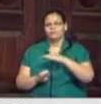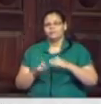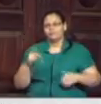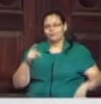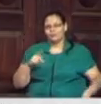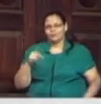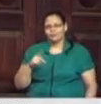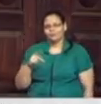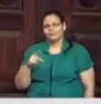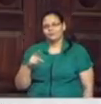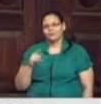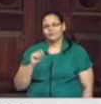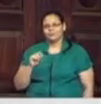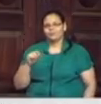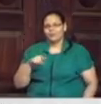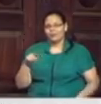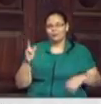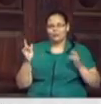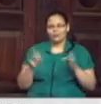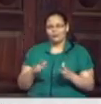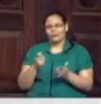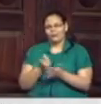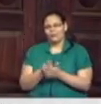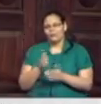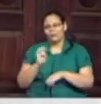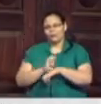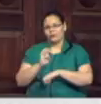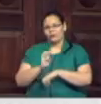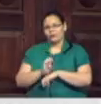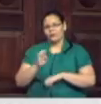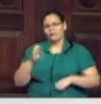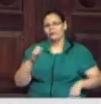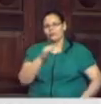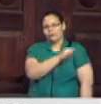deixaram de pagar ao estado do Rio de Janeiro. E mais,